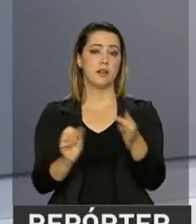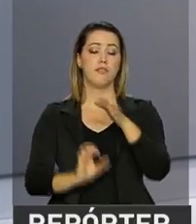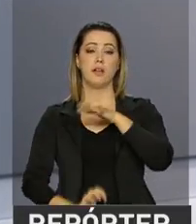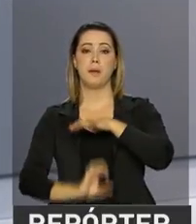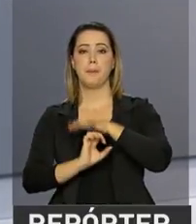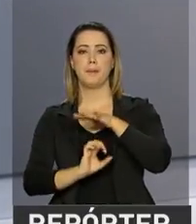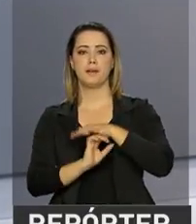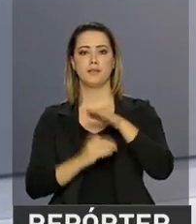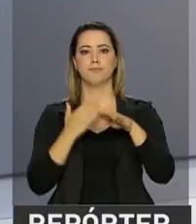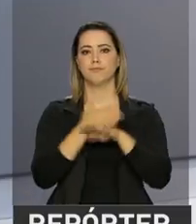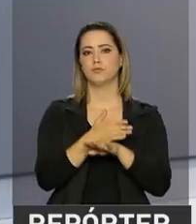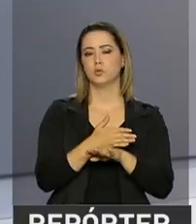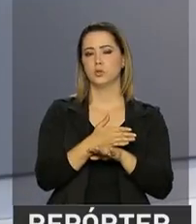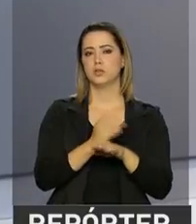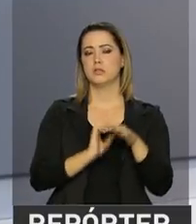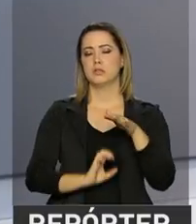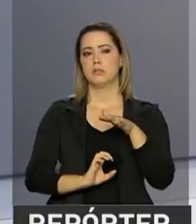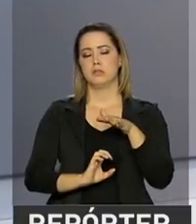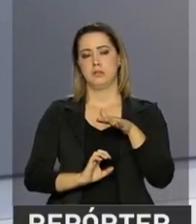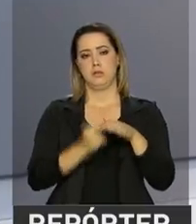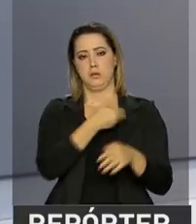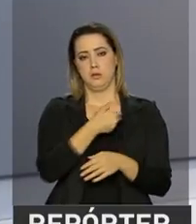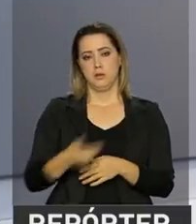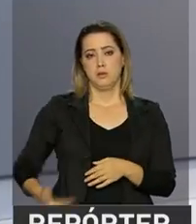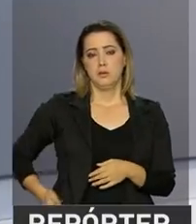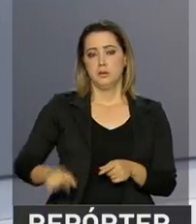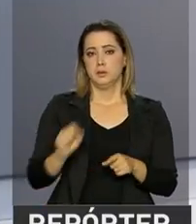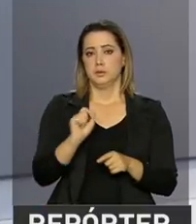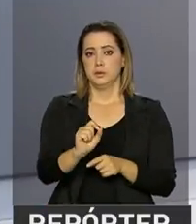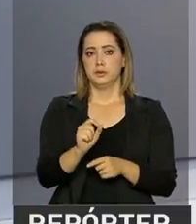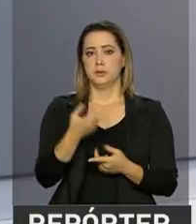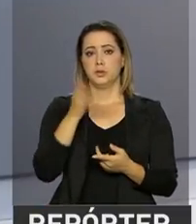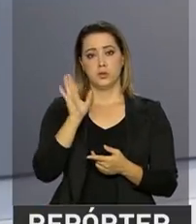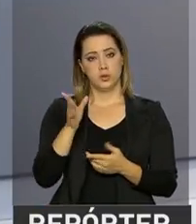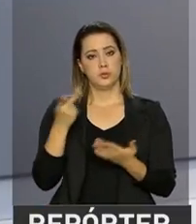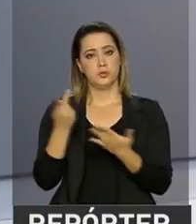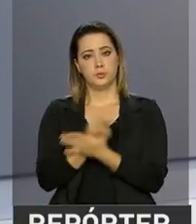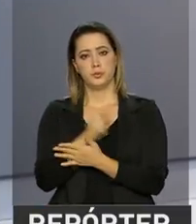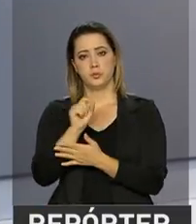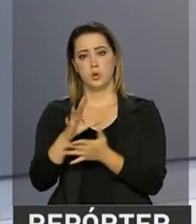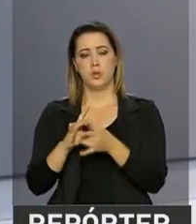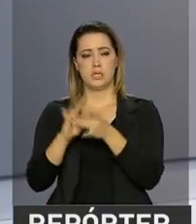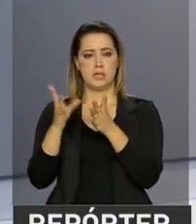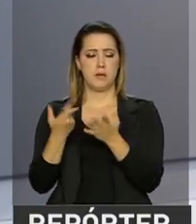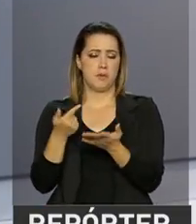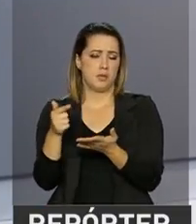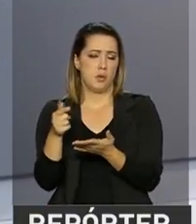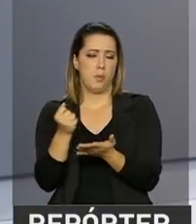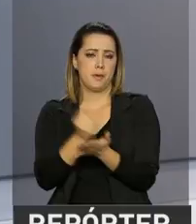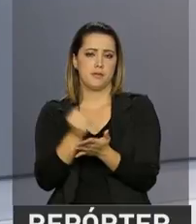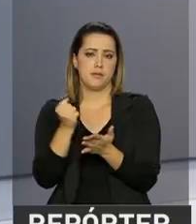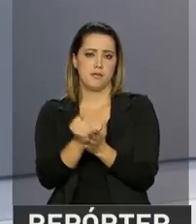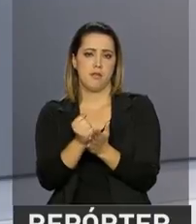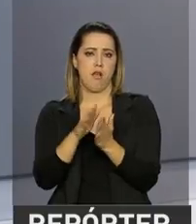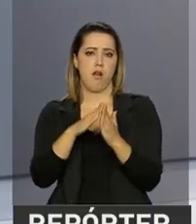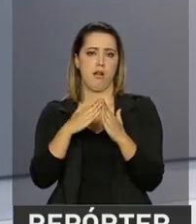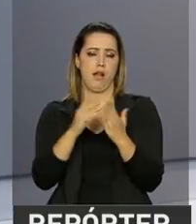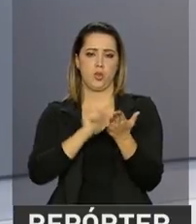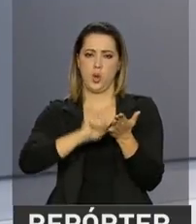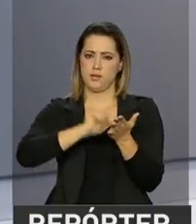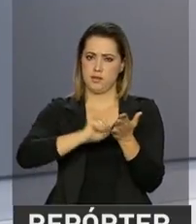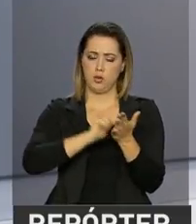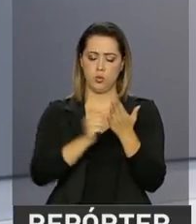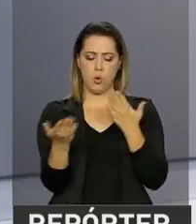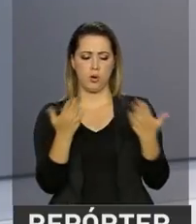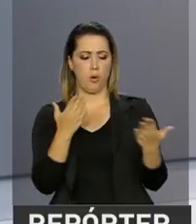nos serviços públicos. Já em prática para pessoas físicas, a dispensa de autenticação e reconhecimento de firma de